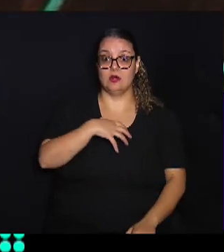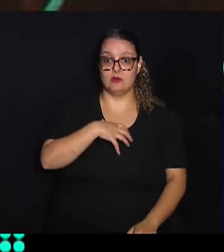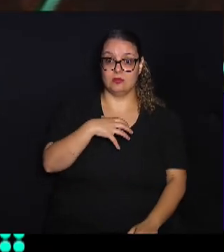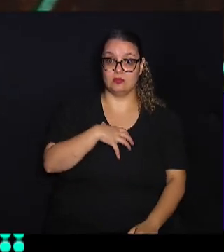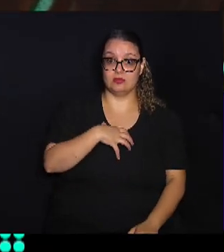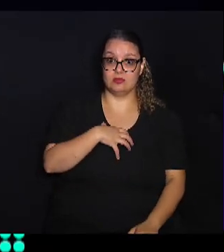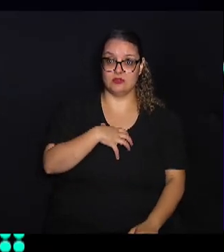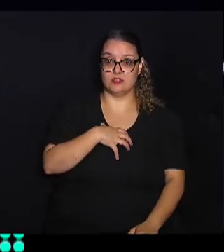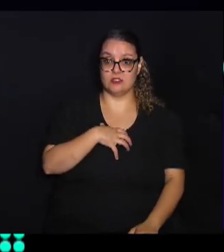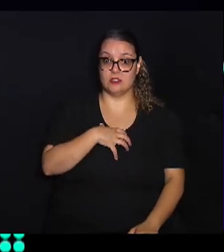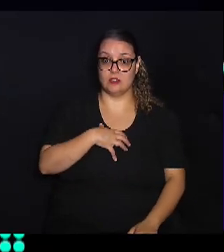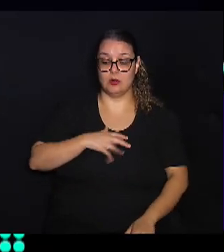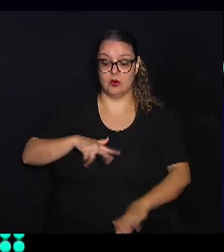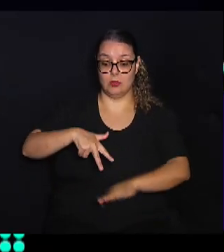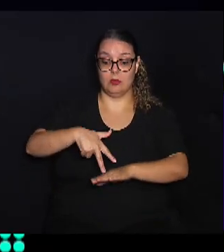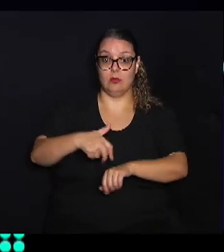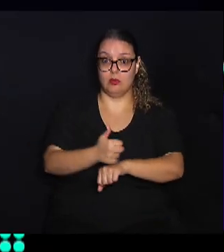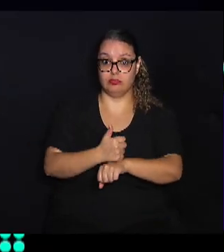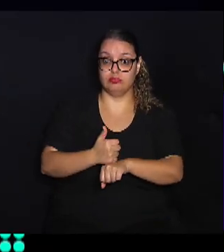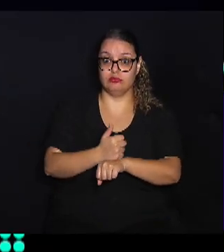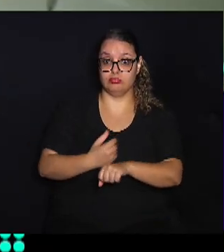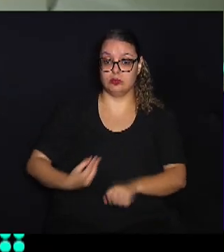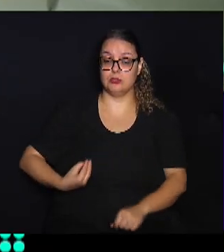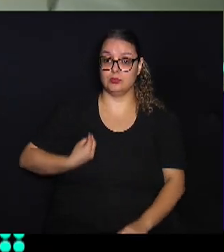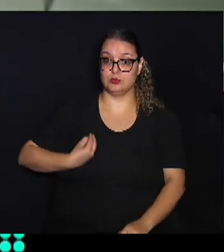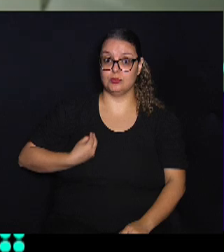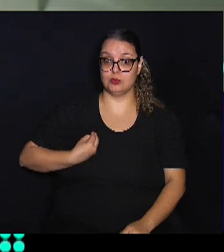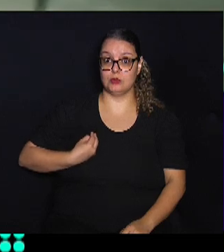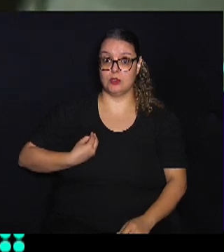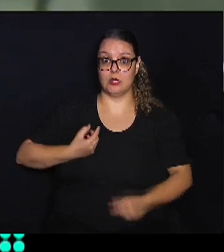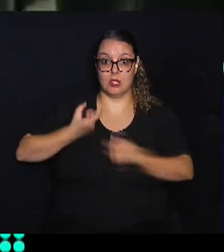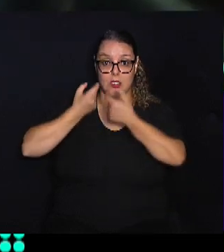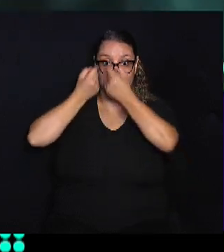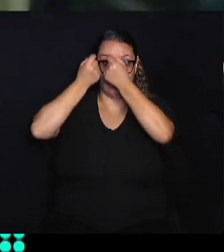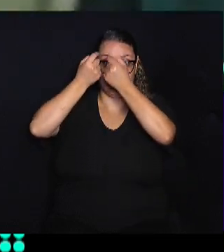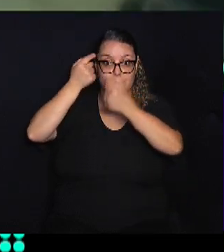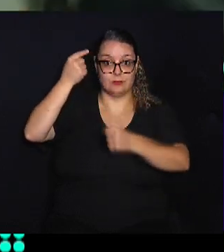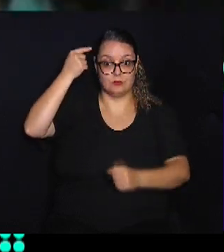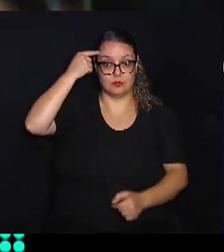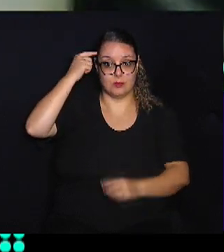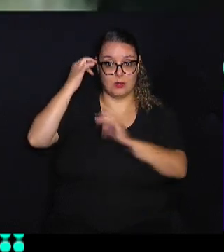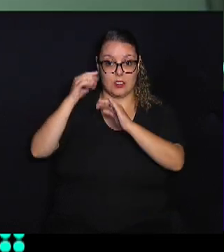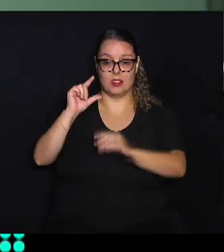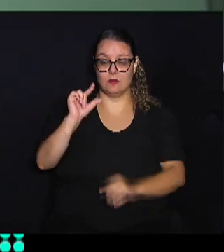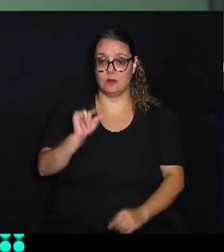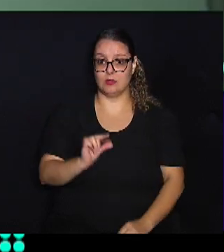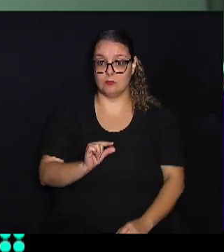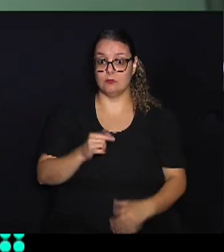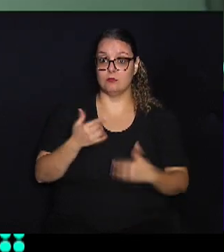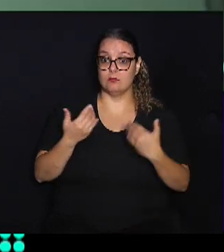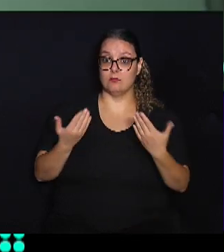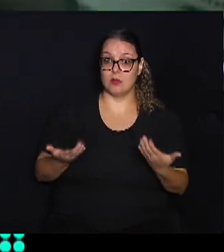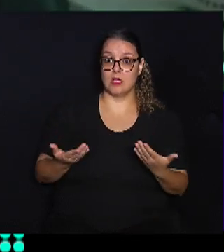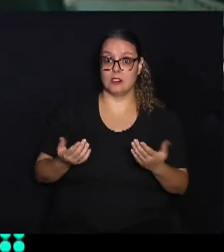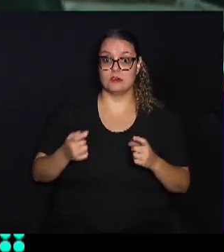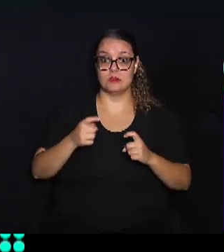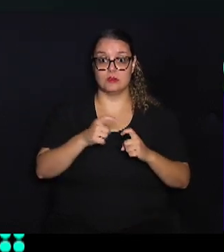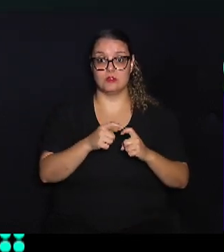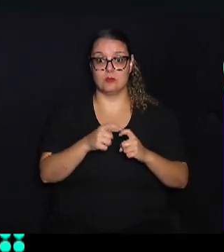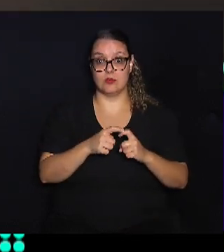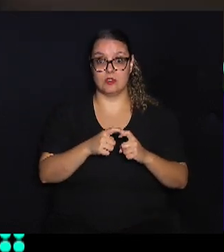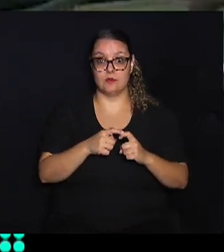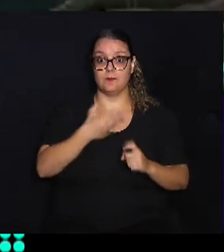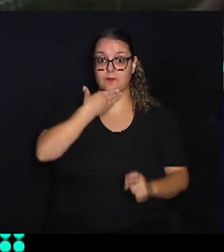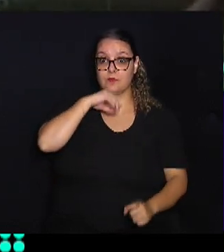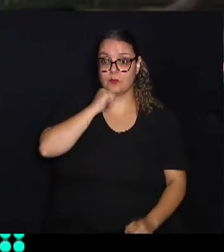de o dedicado atleta sobreviver ao tumor no cérebro eram mínimas. Contudo, o médico, os